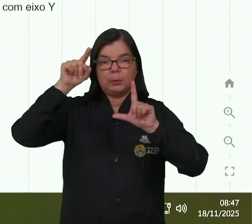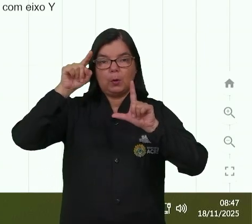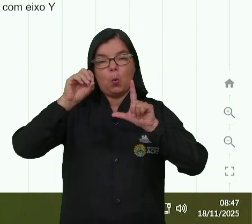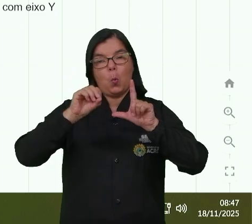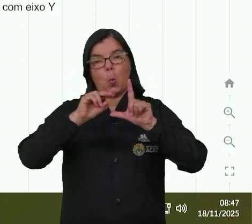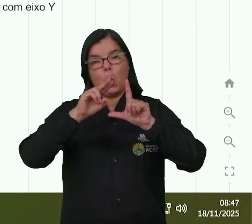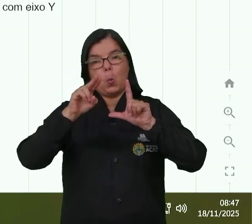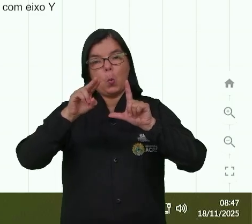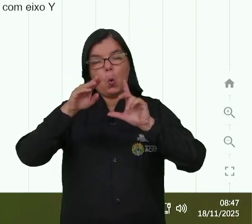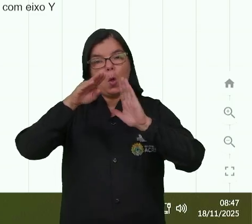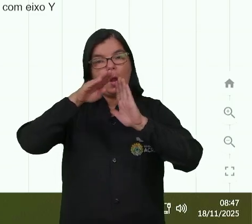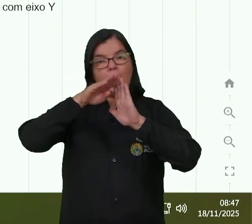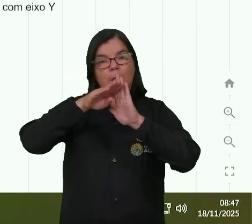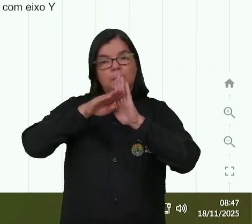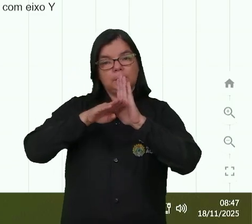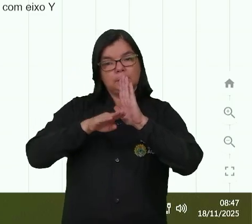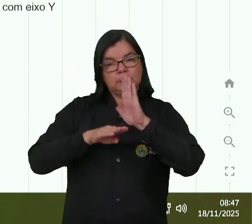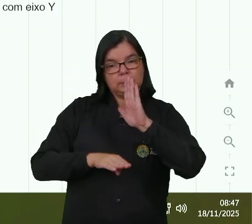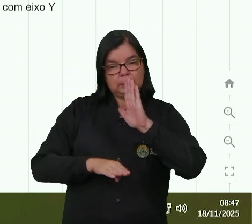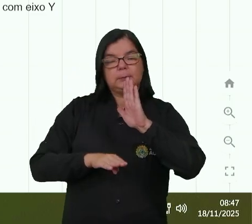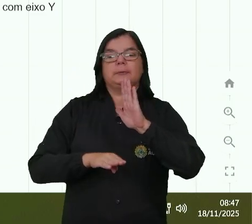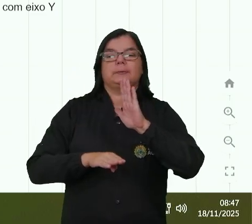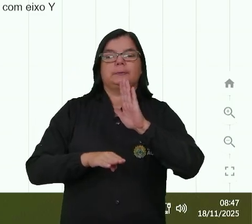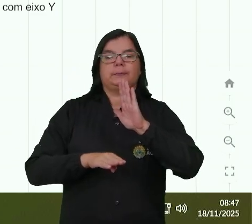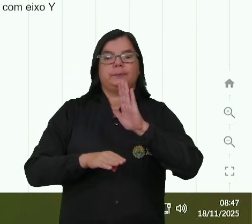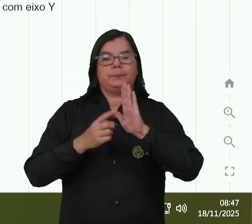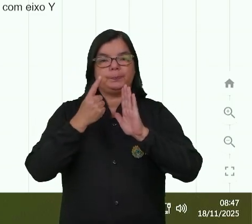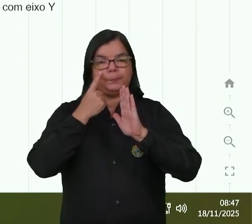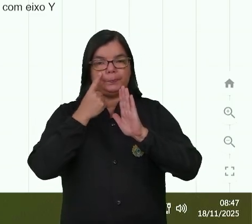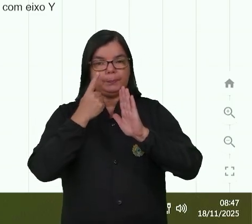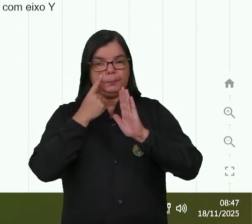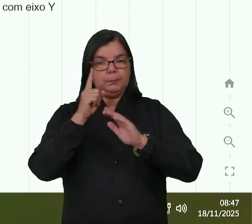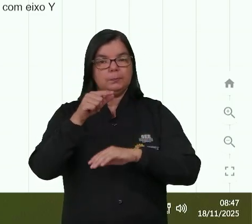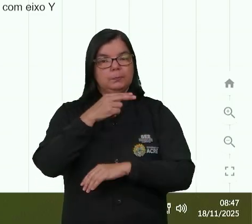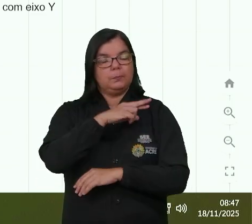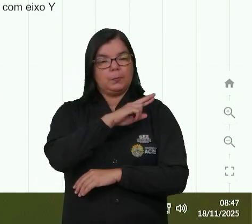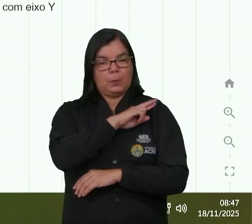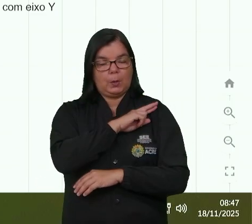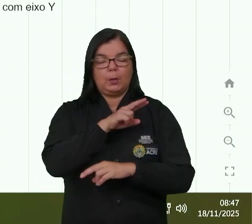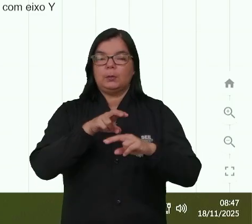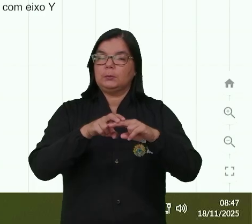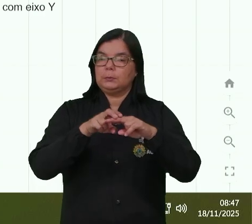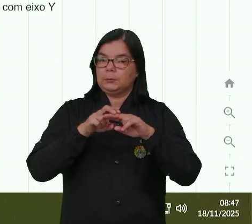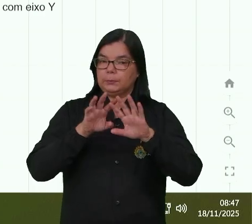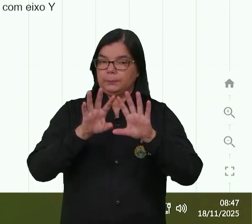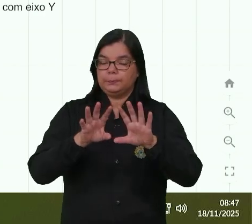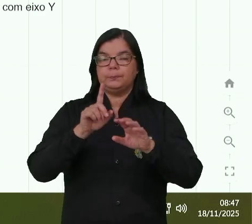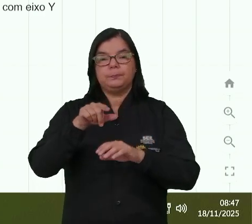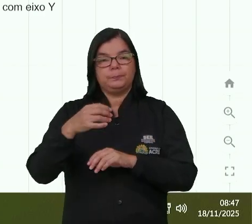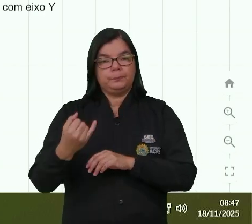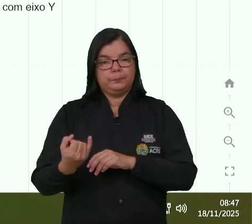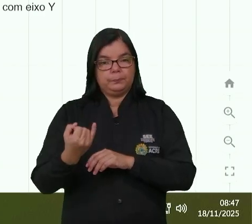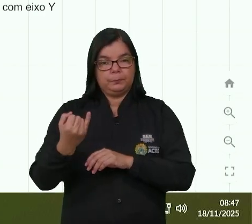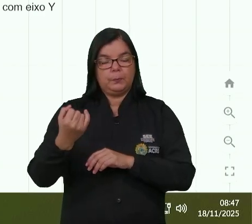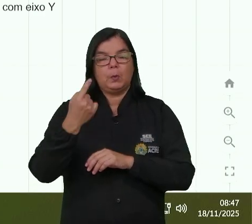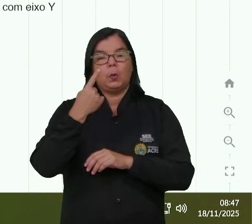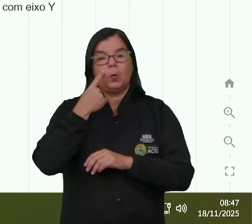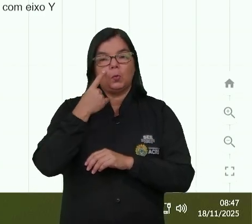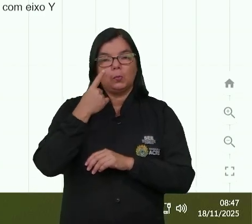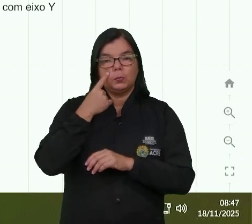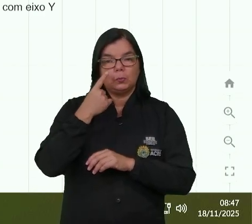ou descer a altura do gráfico. Veja, então ele é o responsável por isso. Então é importante que quando você